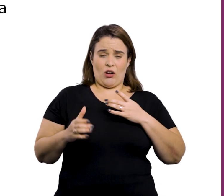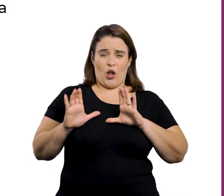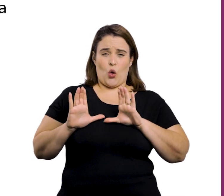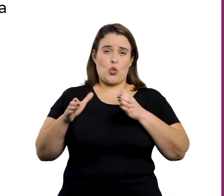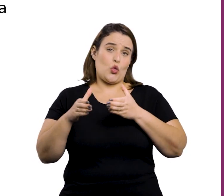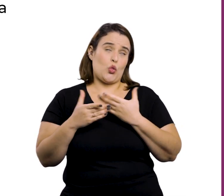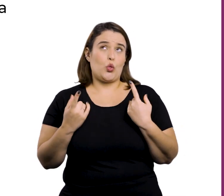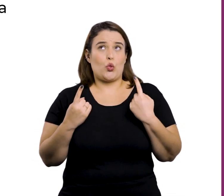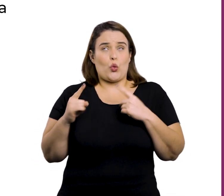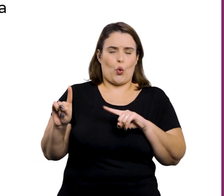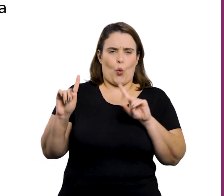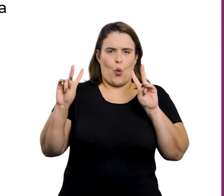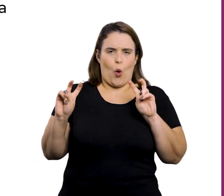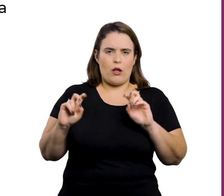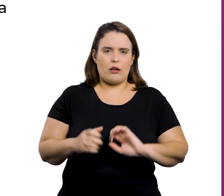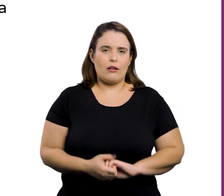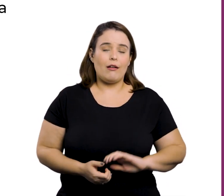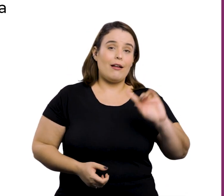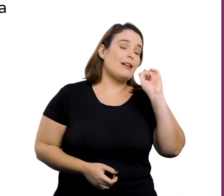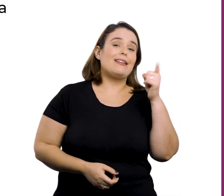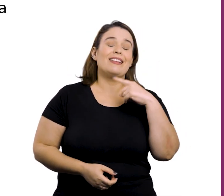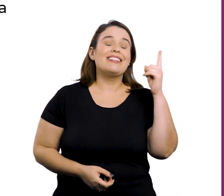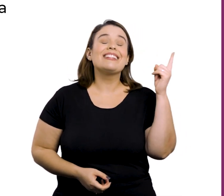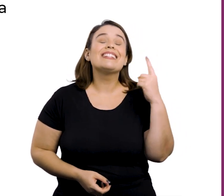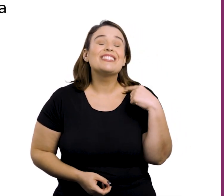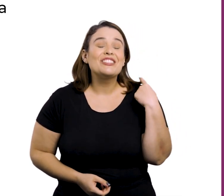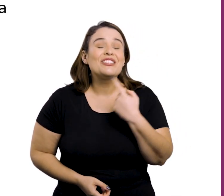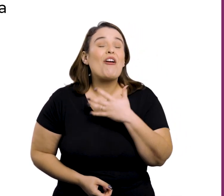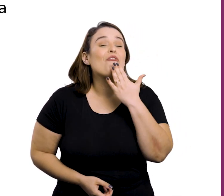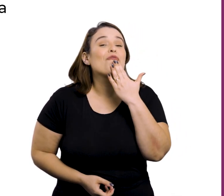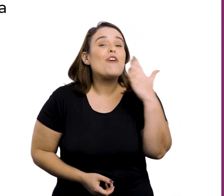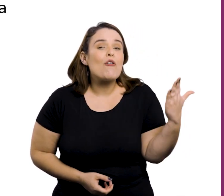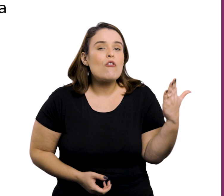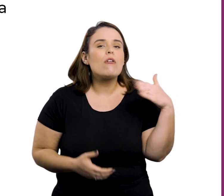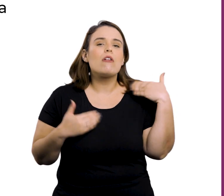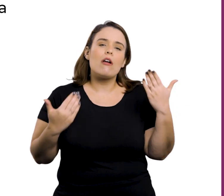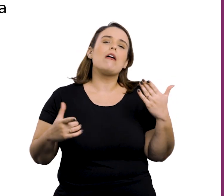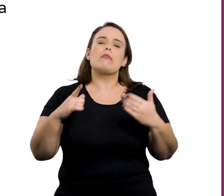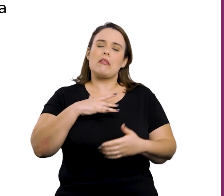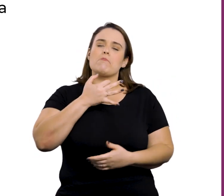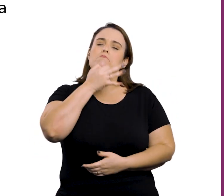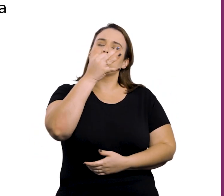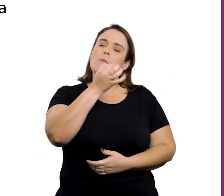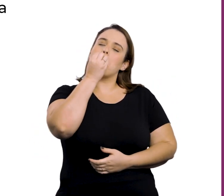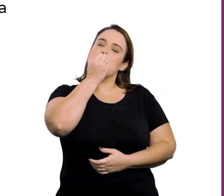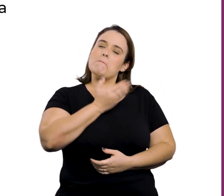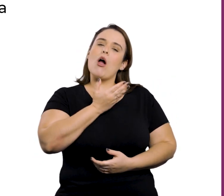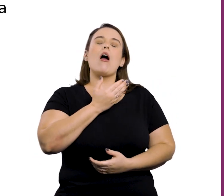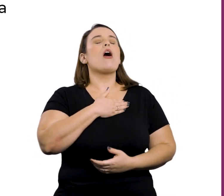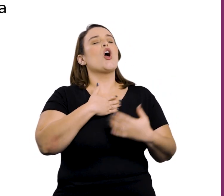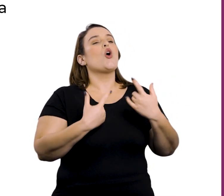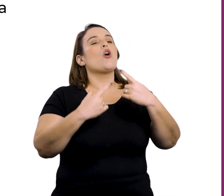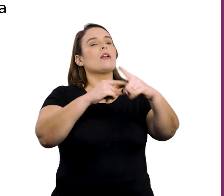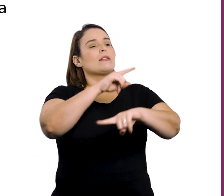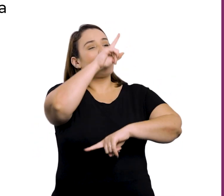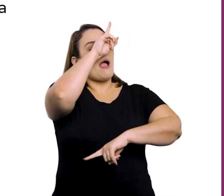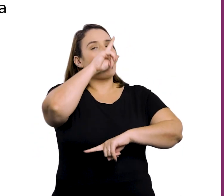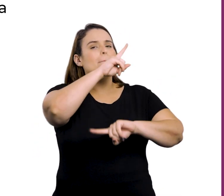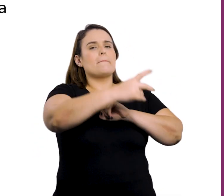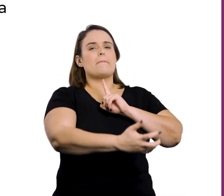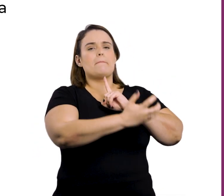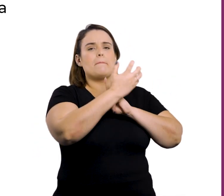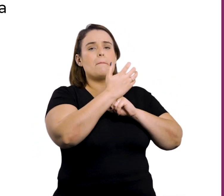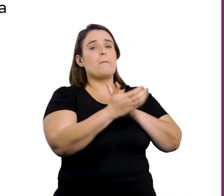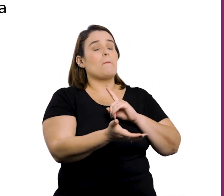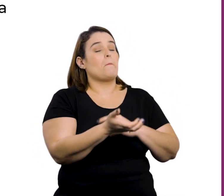contra. Nós somos a turma do a favor e, por isso, temos bons argumentos para contrapor as atuais ameaças